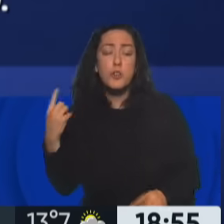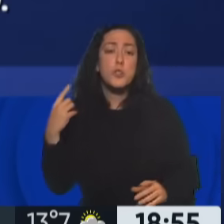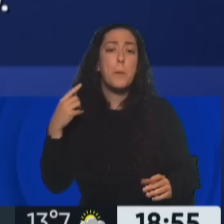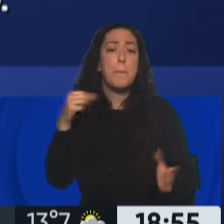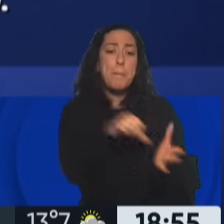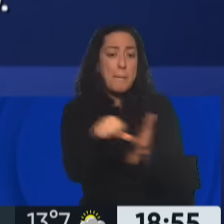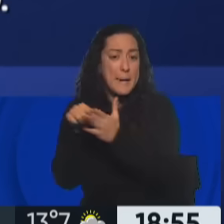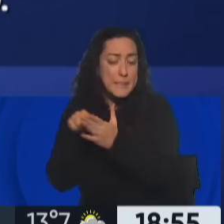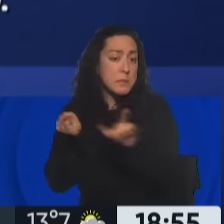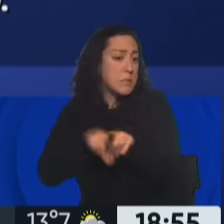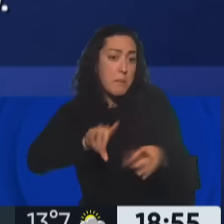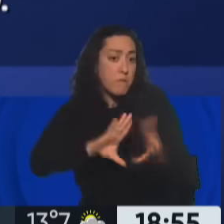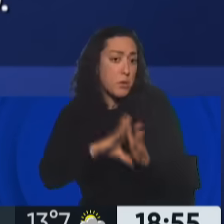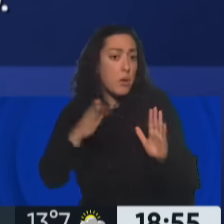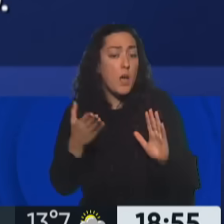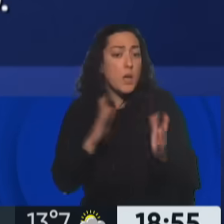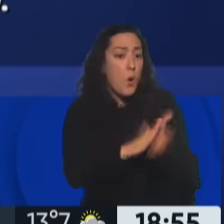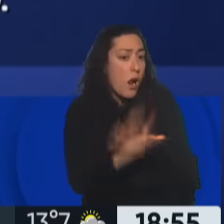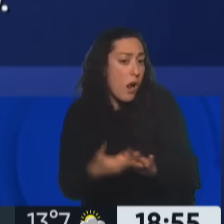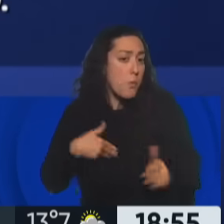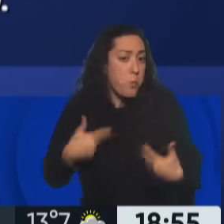de taxar também.